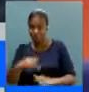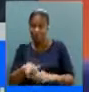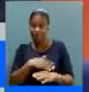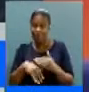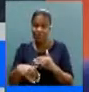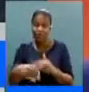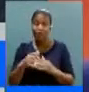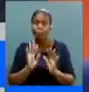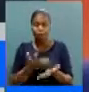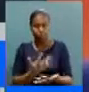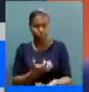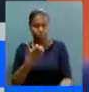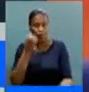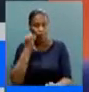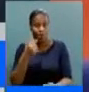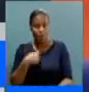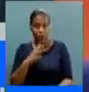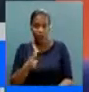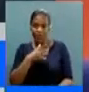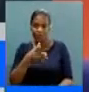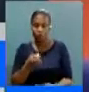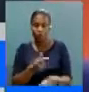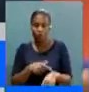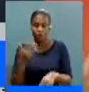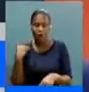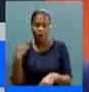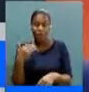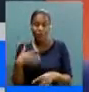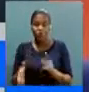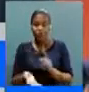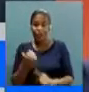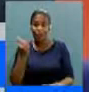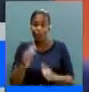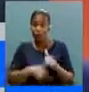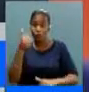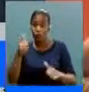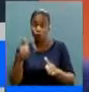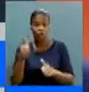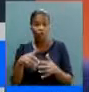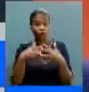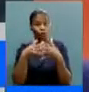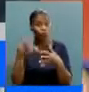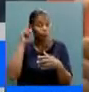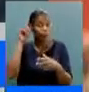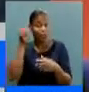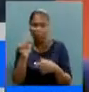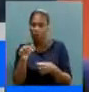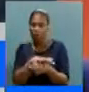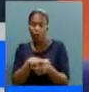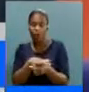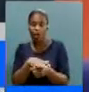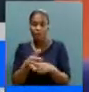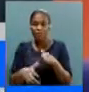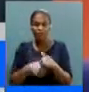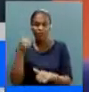preciso realçar conforme disse há poucos um ganho estruturais e não traz são ganhos que vem desde